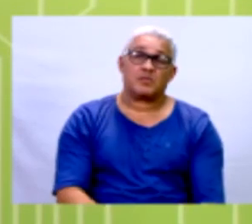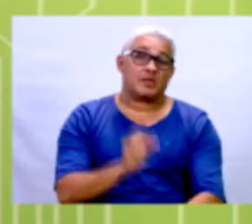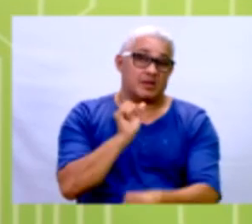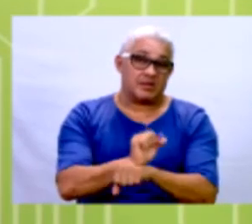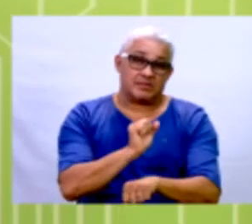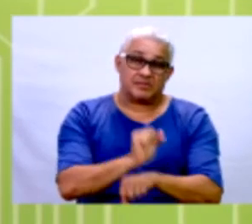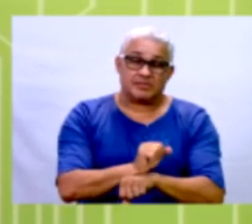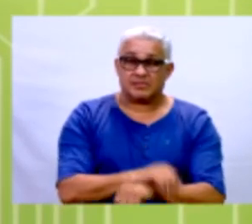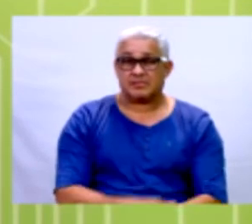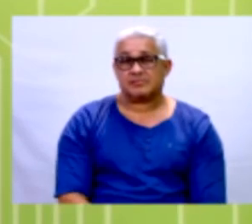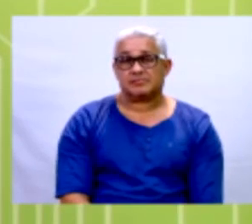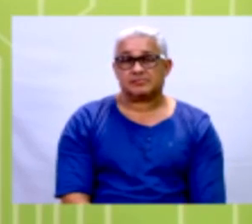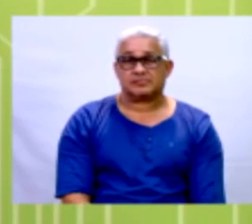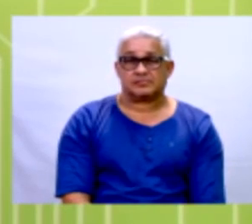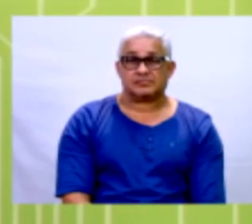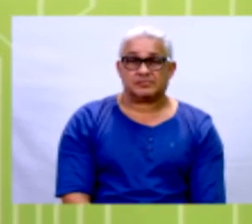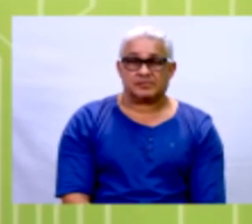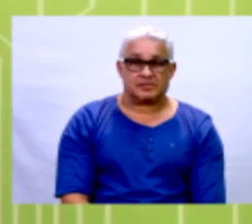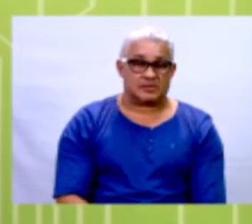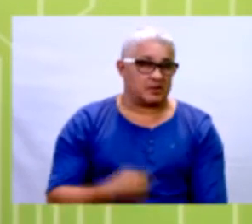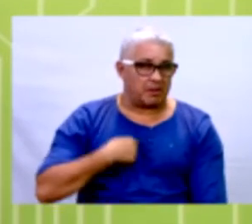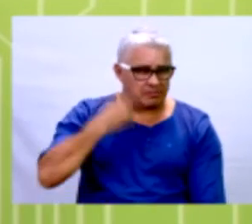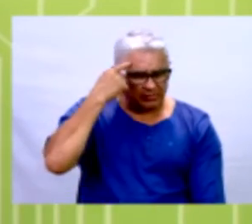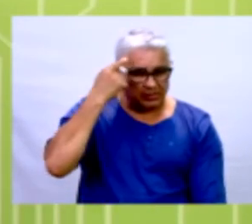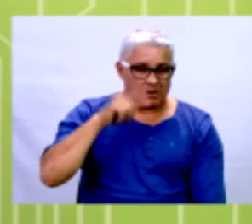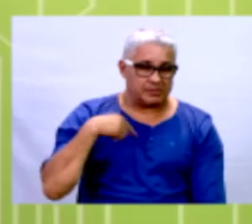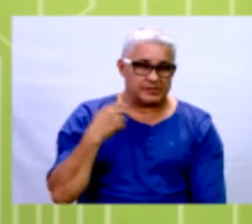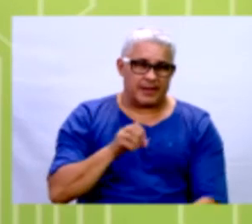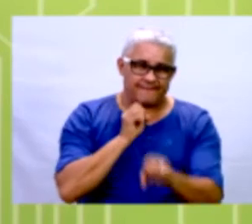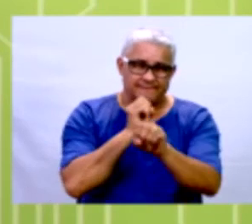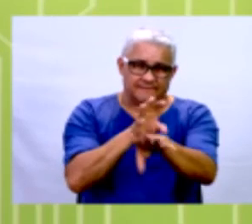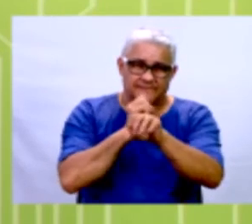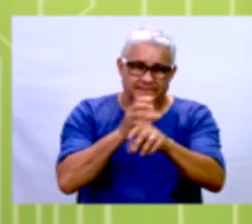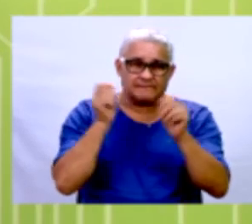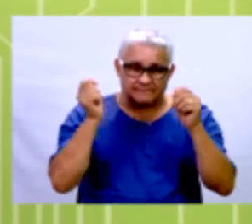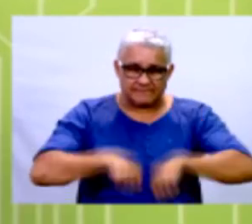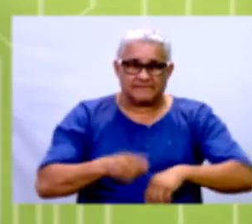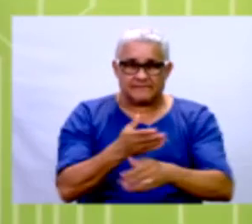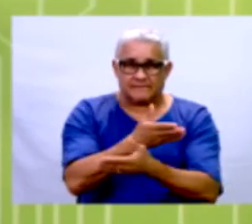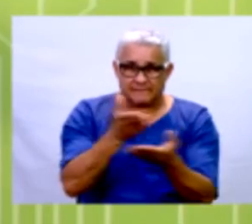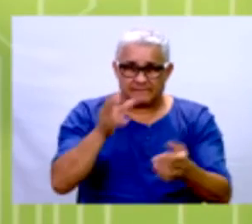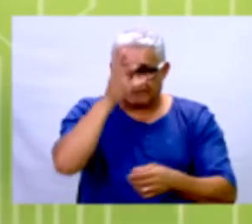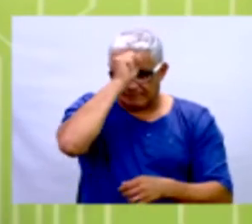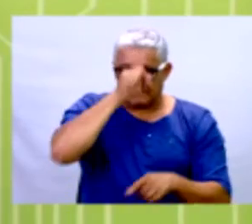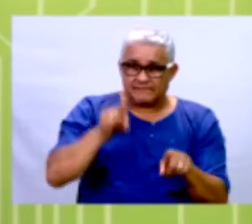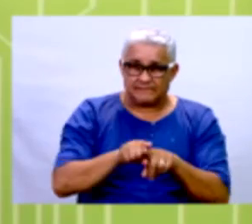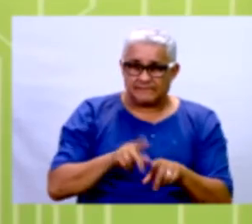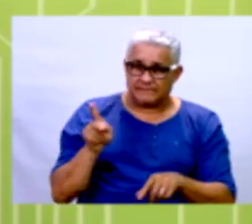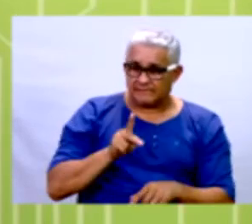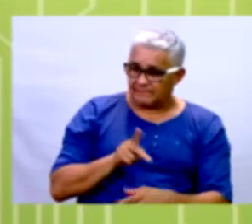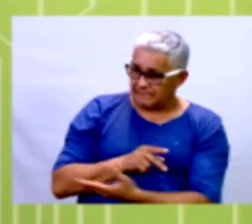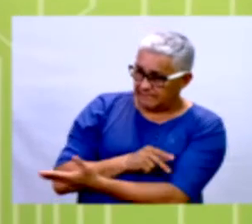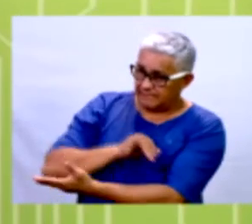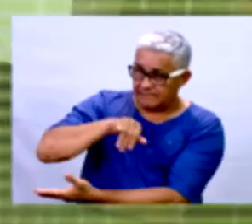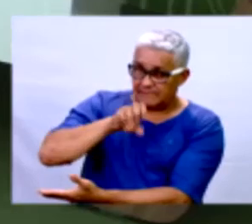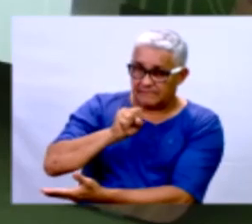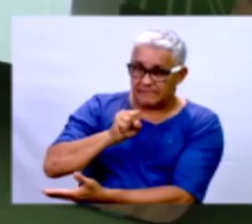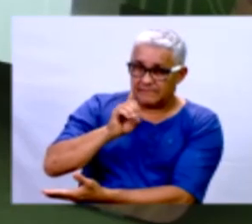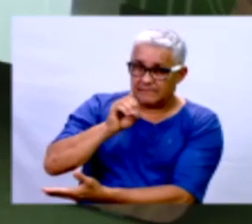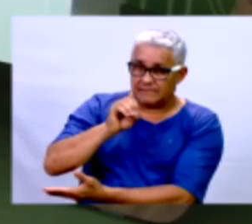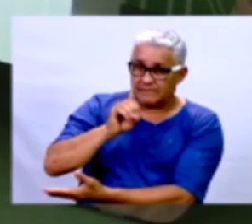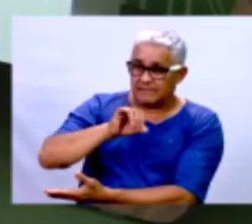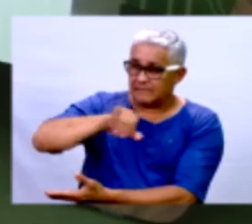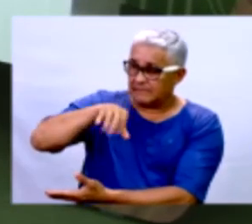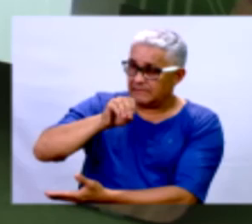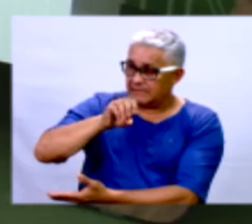aqui, né, espero que a gente tenha atendido as demandas de vocês. Professor José Márcio, gostaria de se despedir